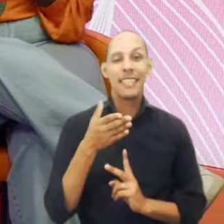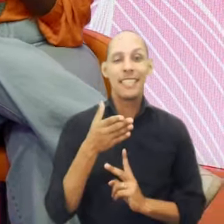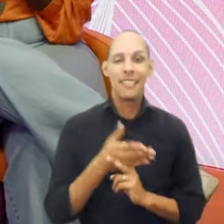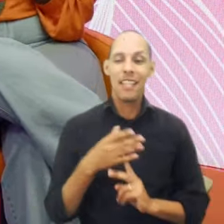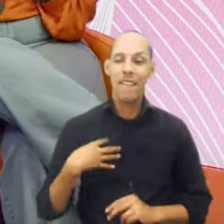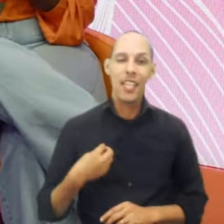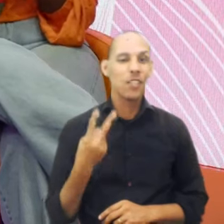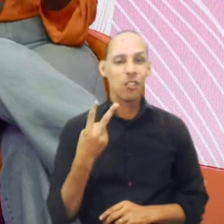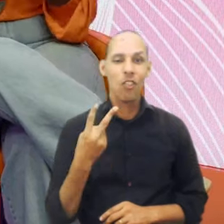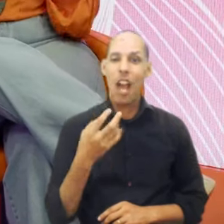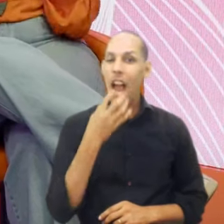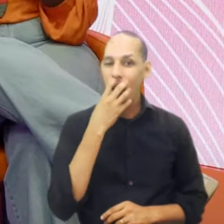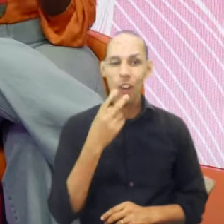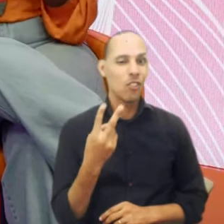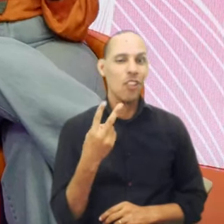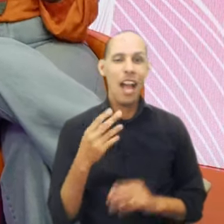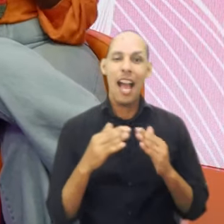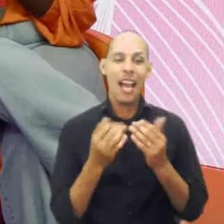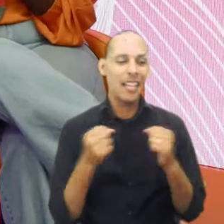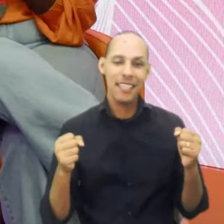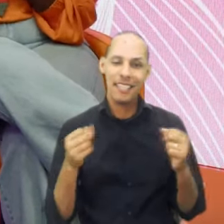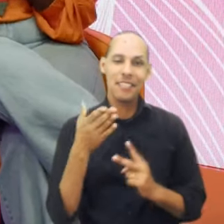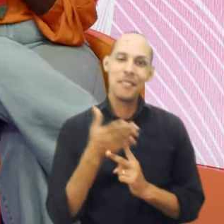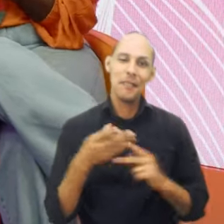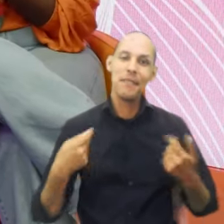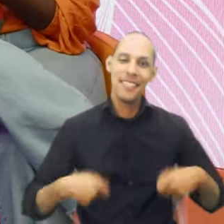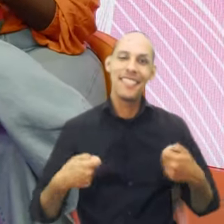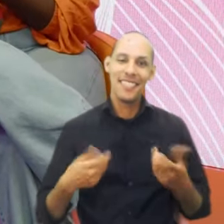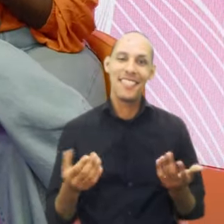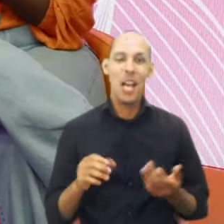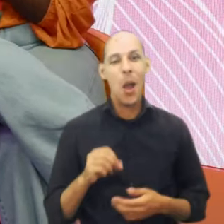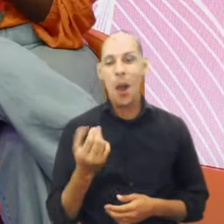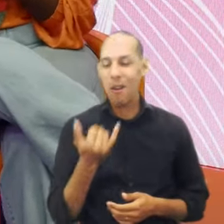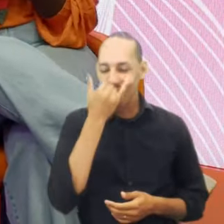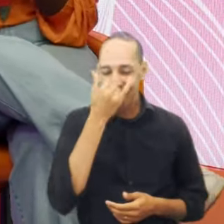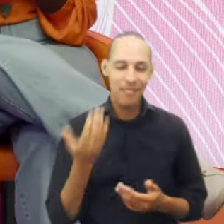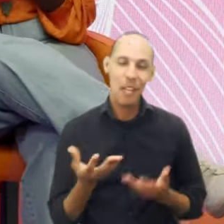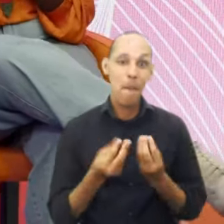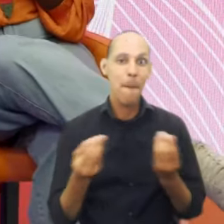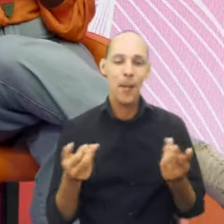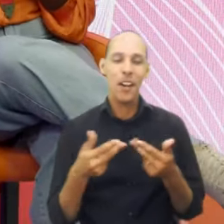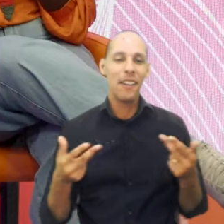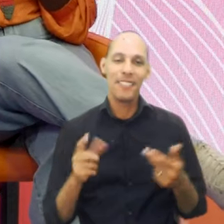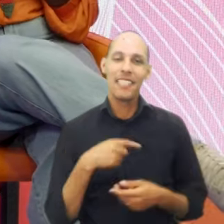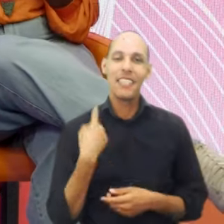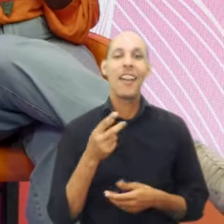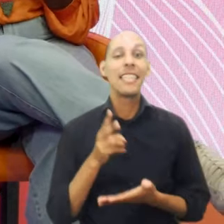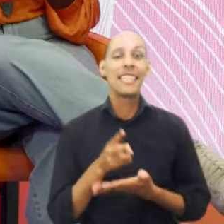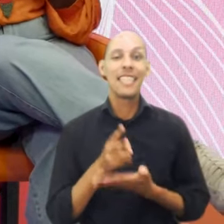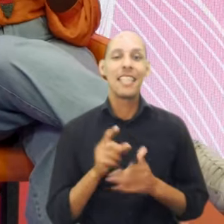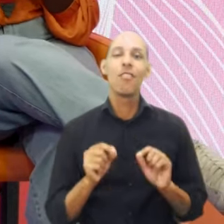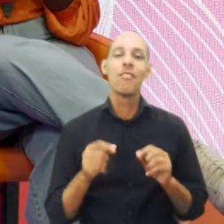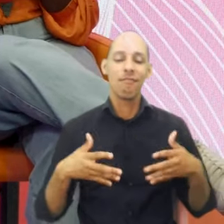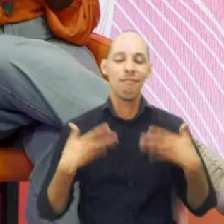duas crianças, são dois cachorros, a casa é grande, não ia dar certo. Não ia ser muita coisa, mas assim, a gente sempre